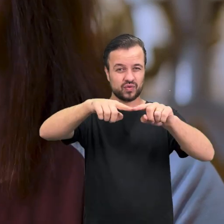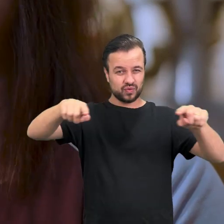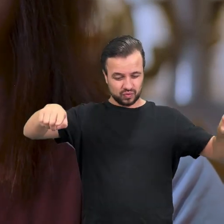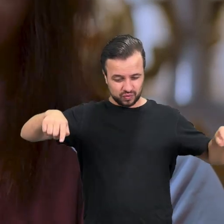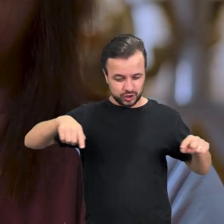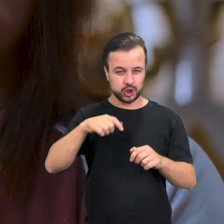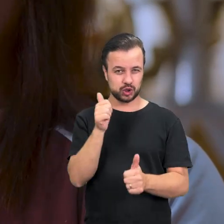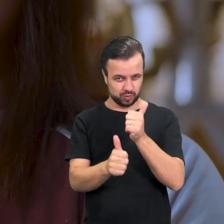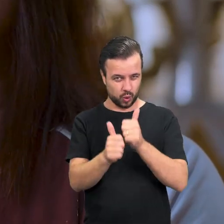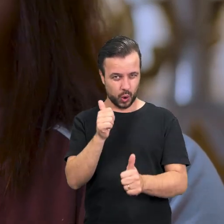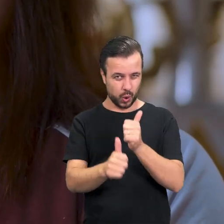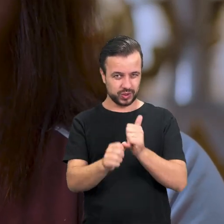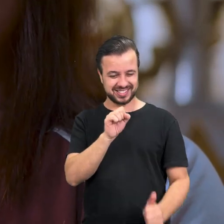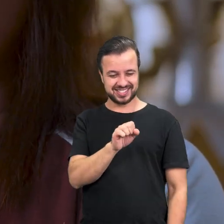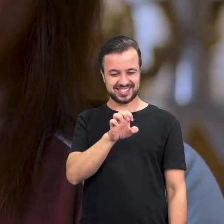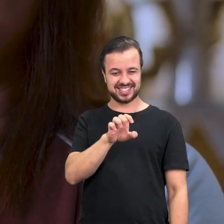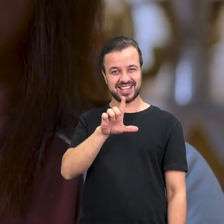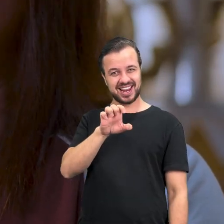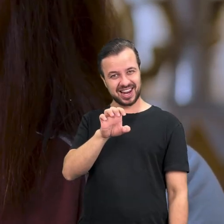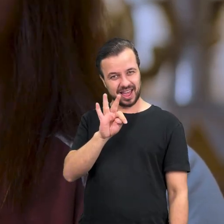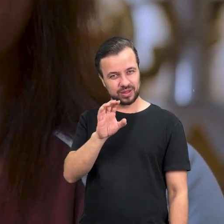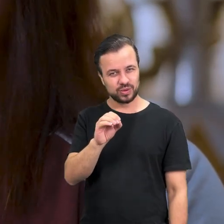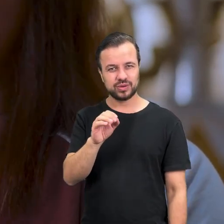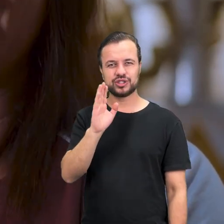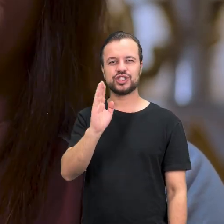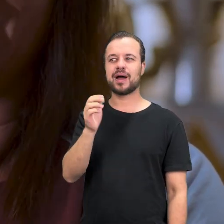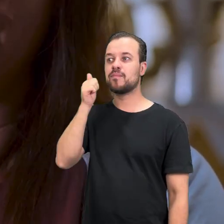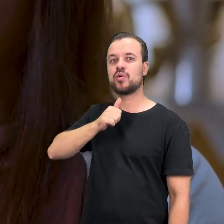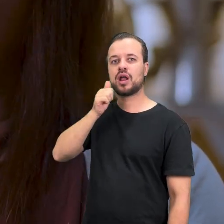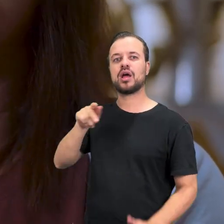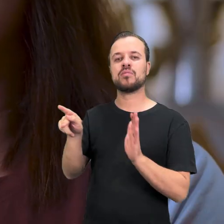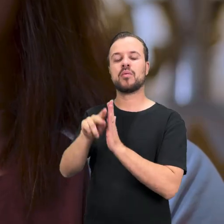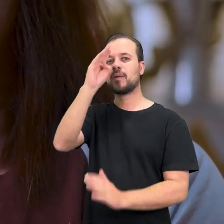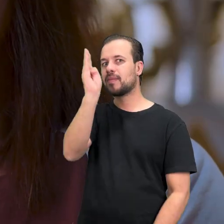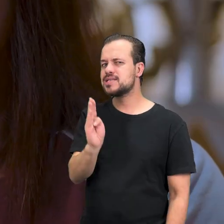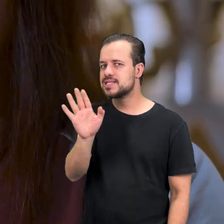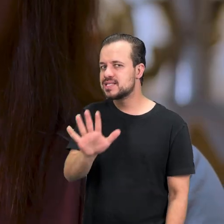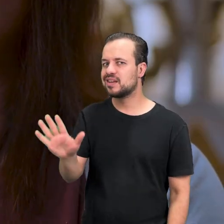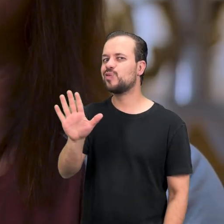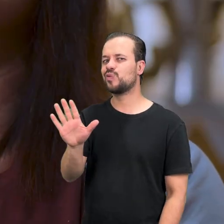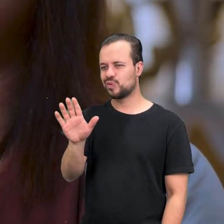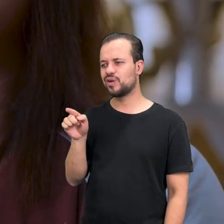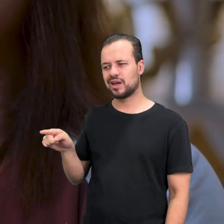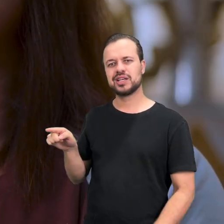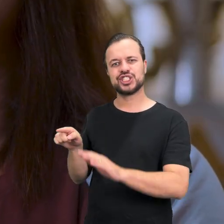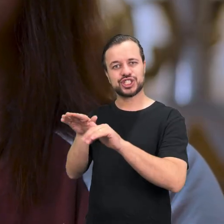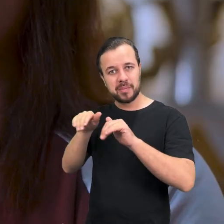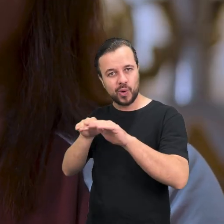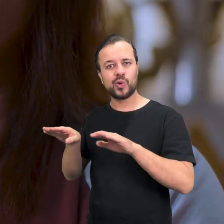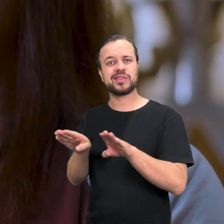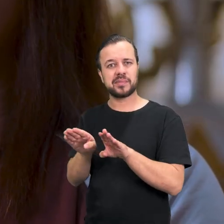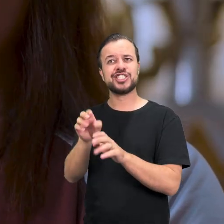foi bacana. A gente joguei ao lado de meninos da seleção brasileira. Foram meninas do Seleto convocadas para a